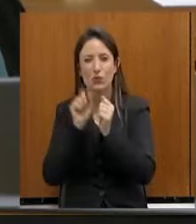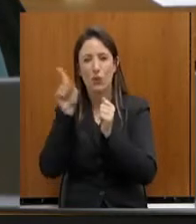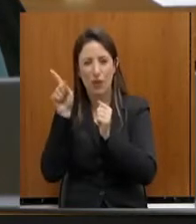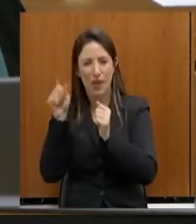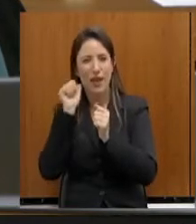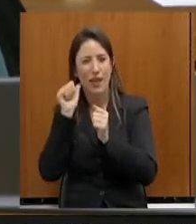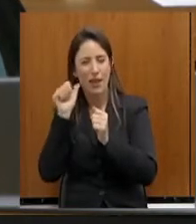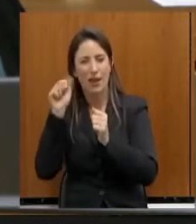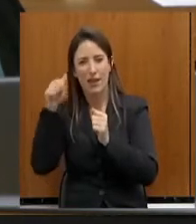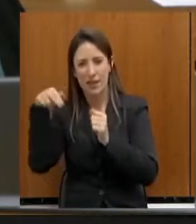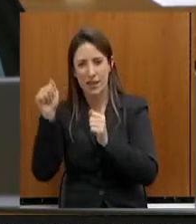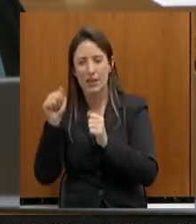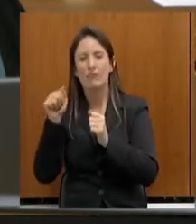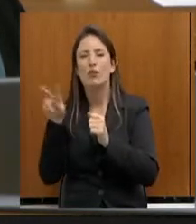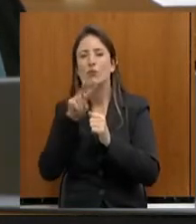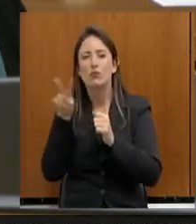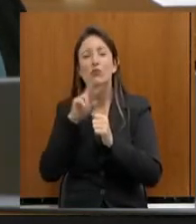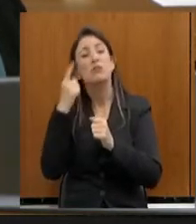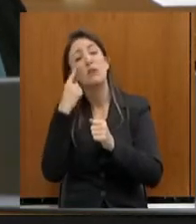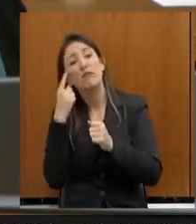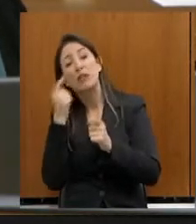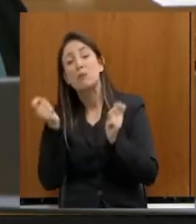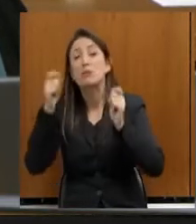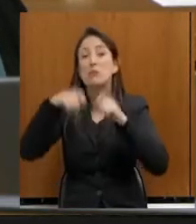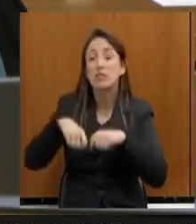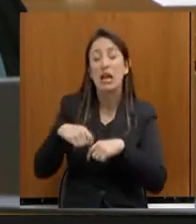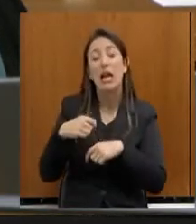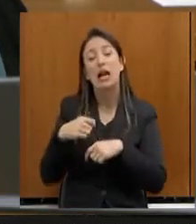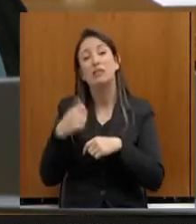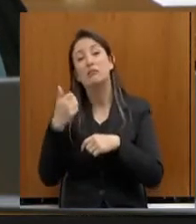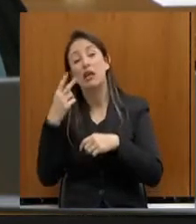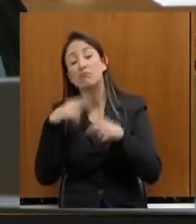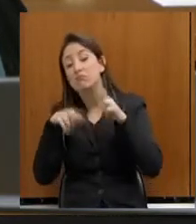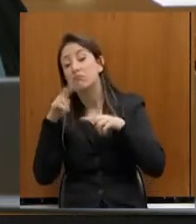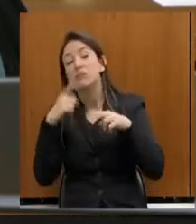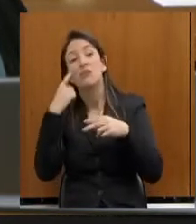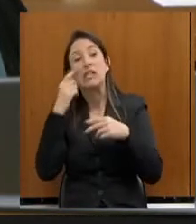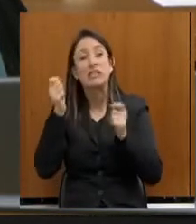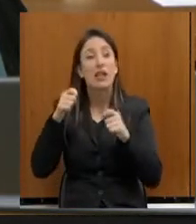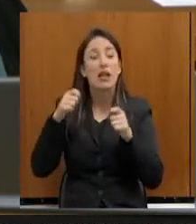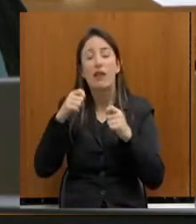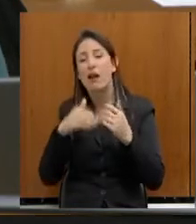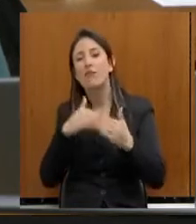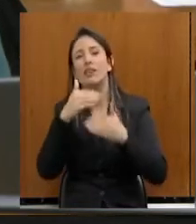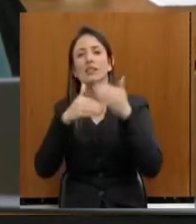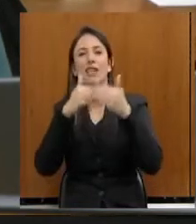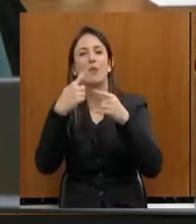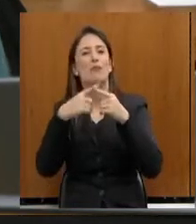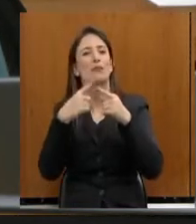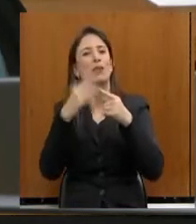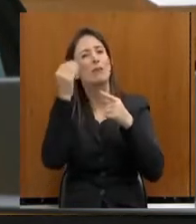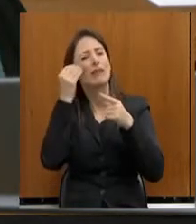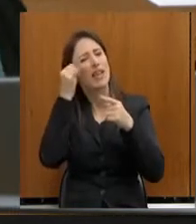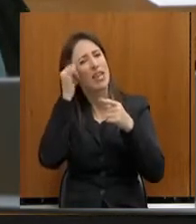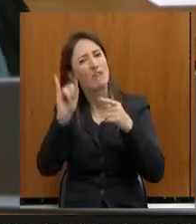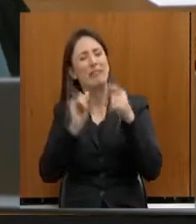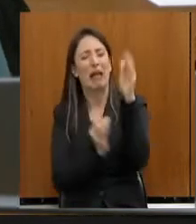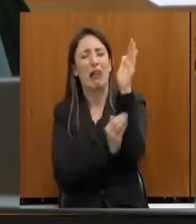para verificar as possibilidades para que a gente possa né de fato avançar na desburocratização